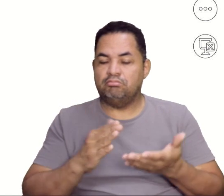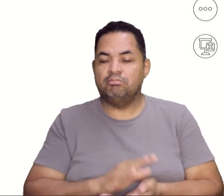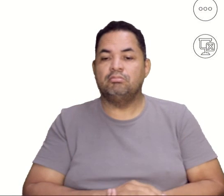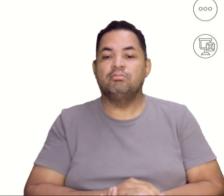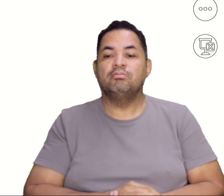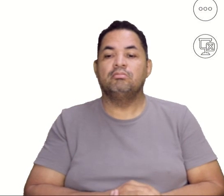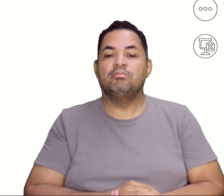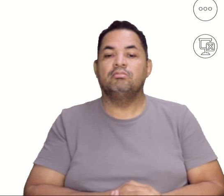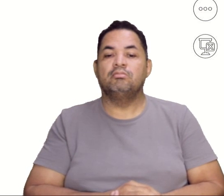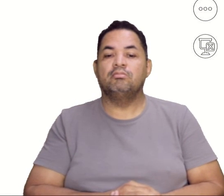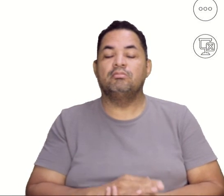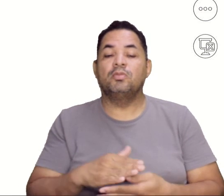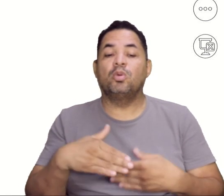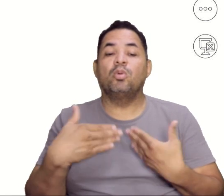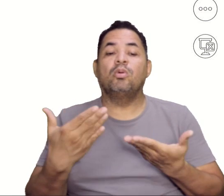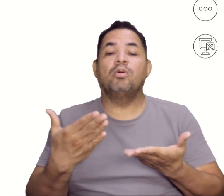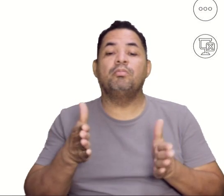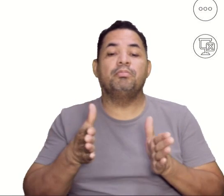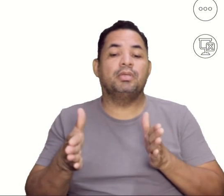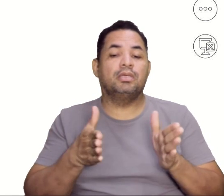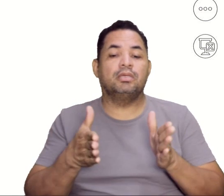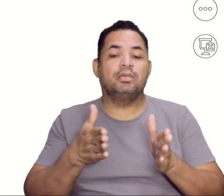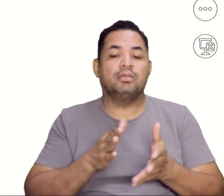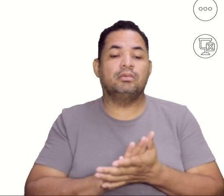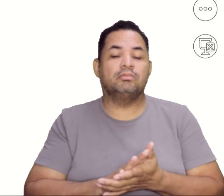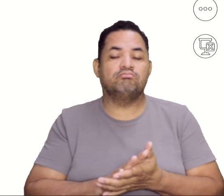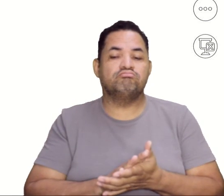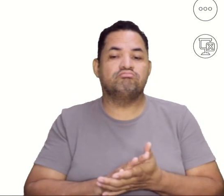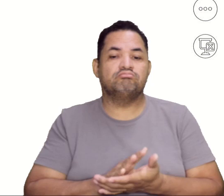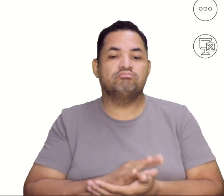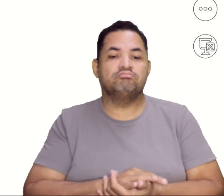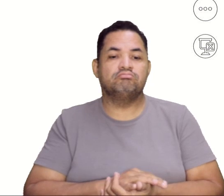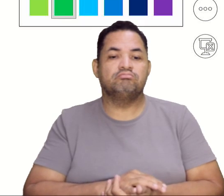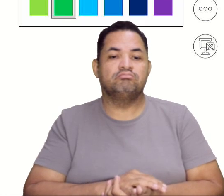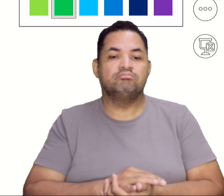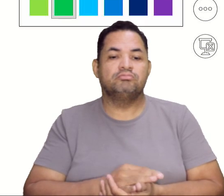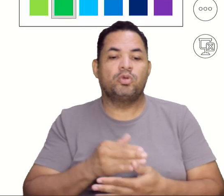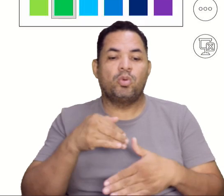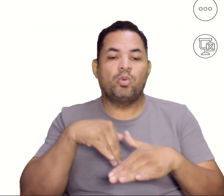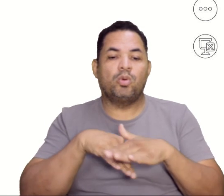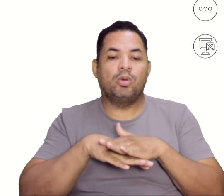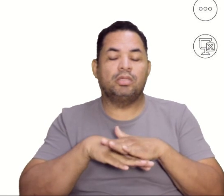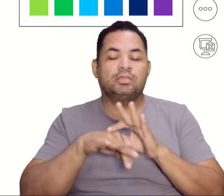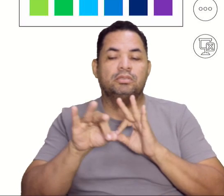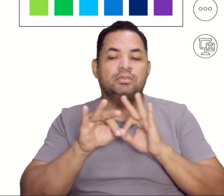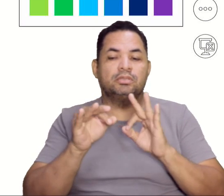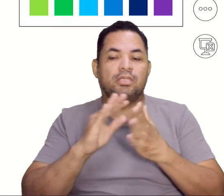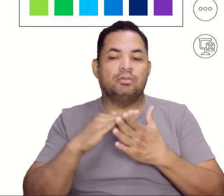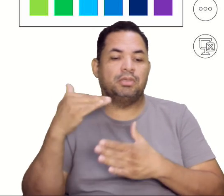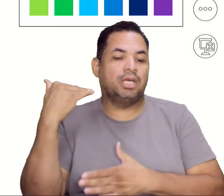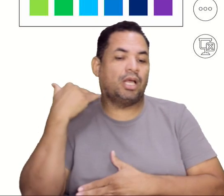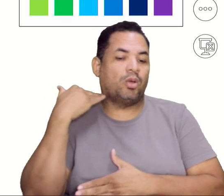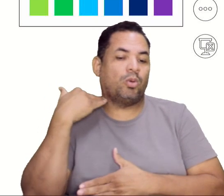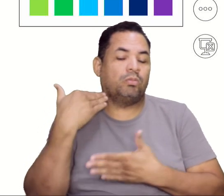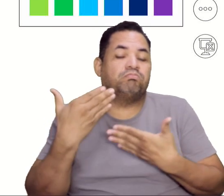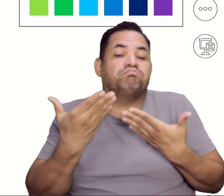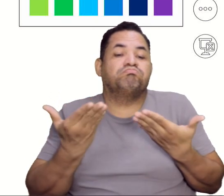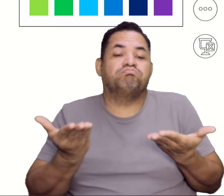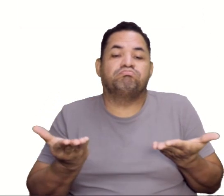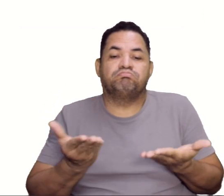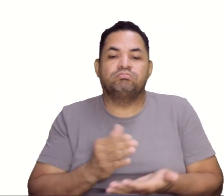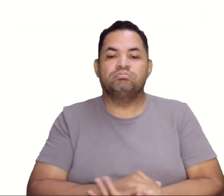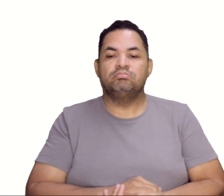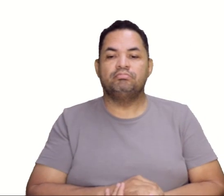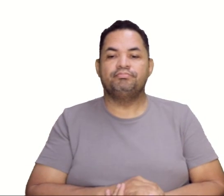o tempo de aplicação foi D Hum então o juro é simples simples Olha lá juros simples